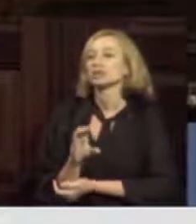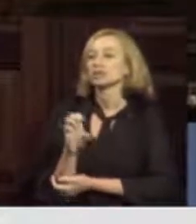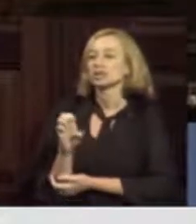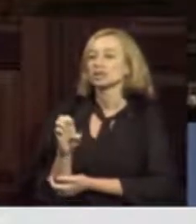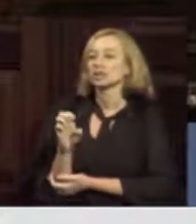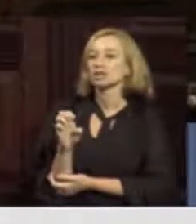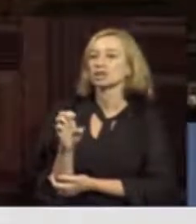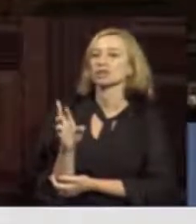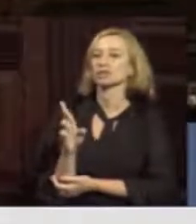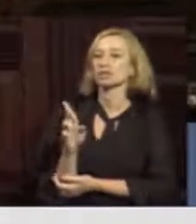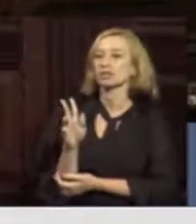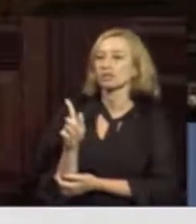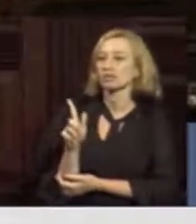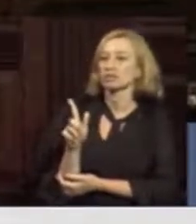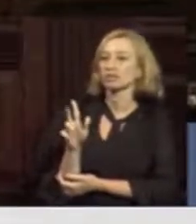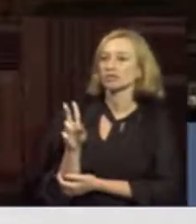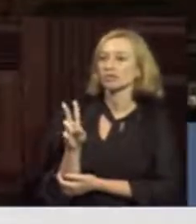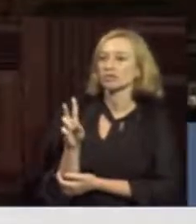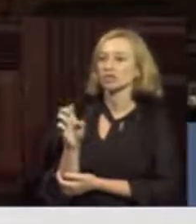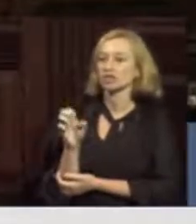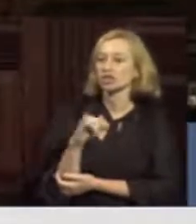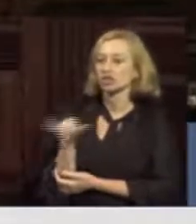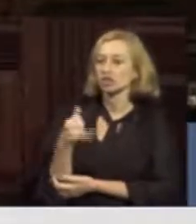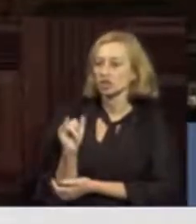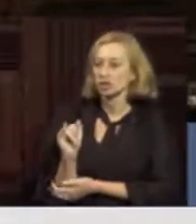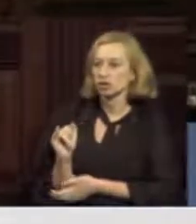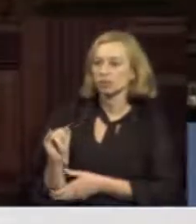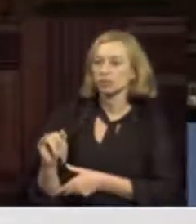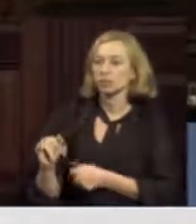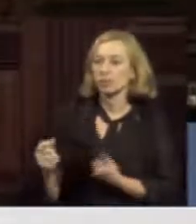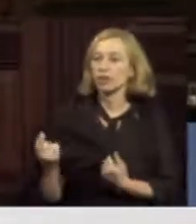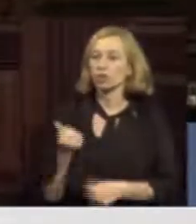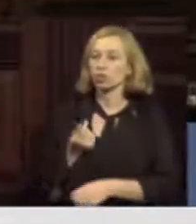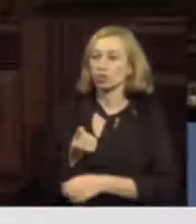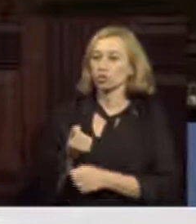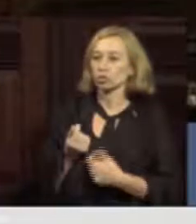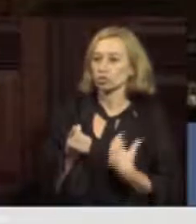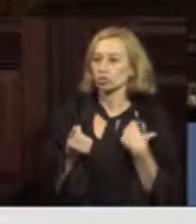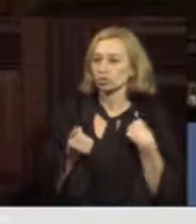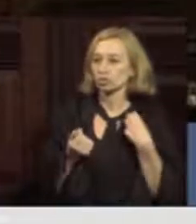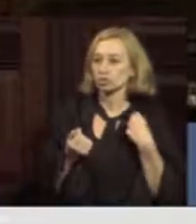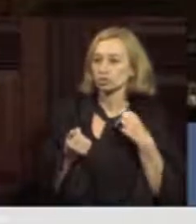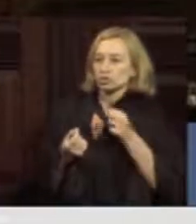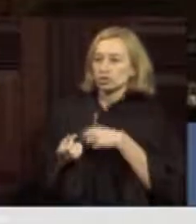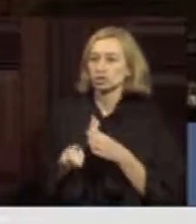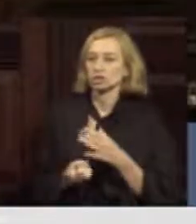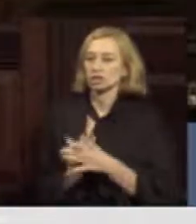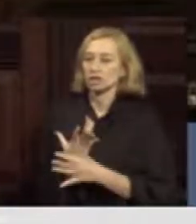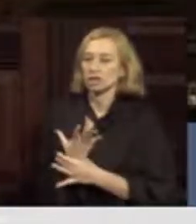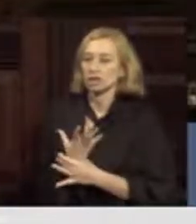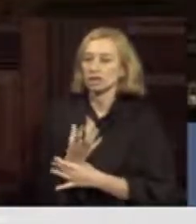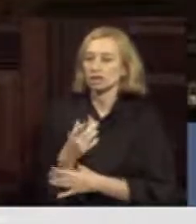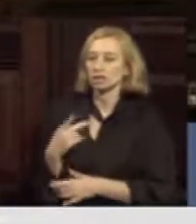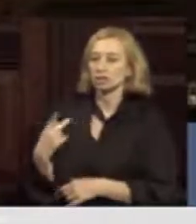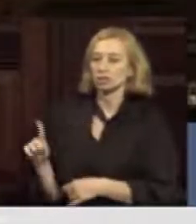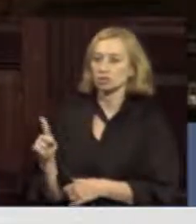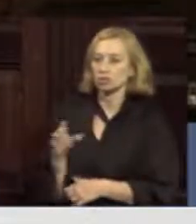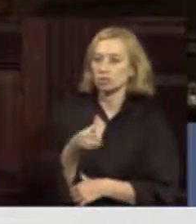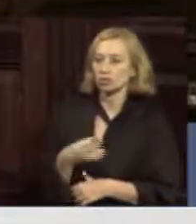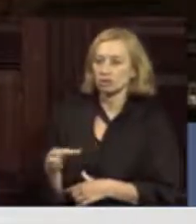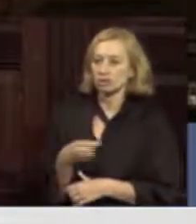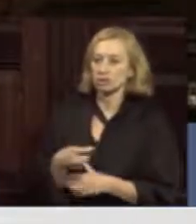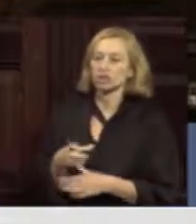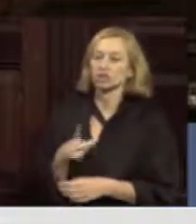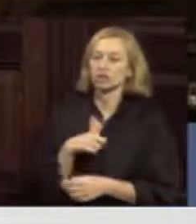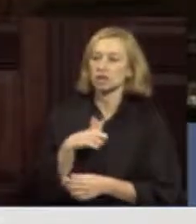que traz do estrangeiro 100% do lúpulo para a produção da sua cerveja, hoje tem uma